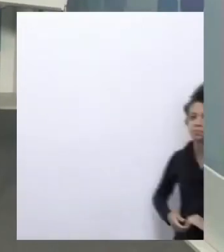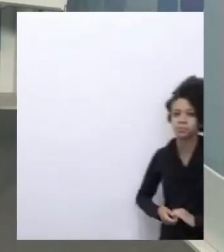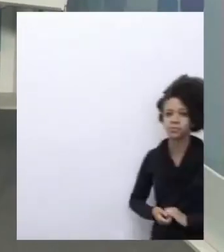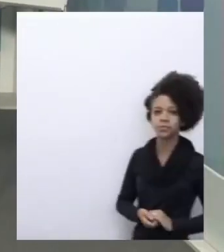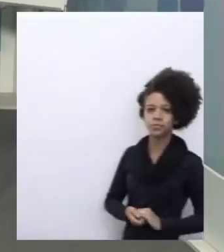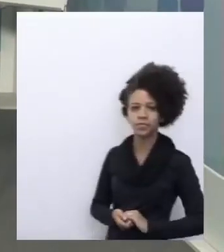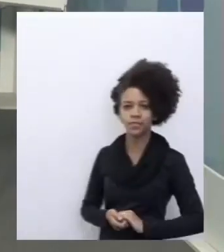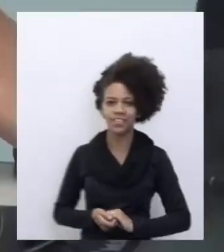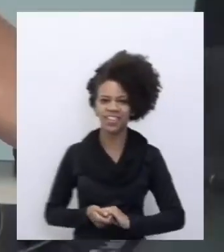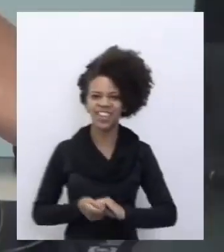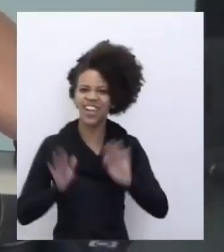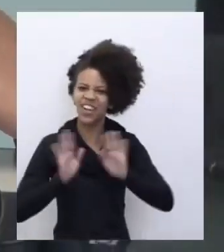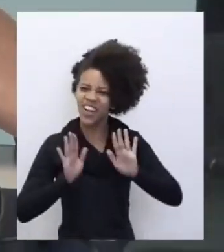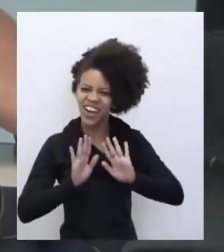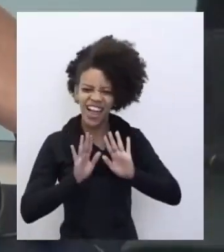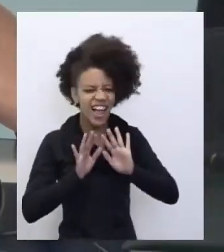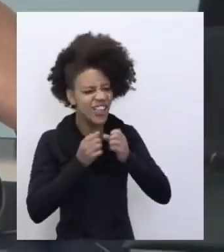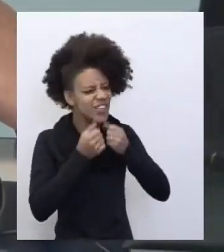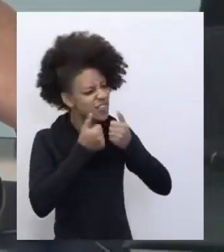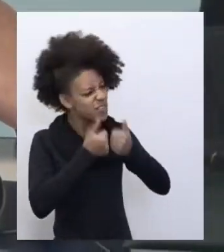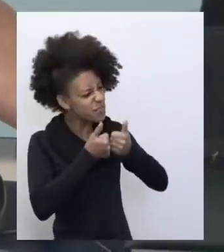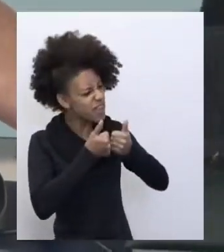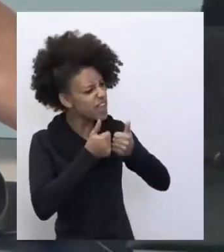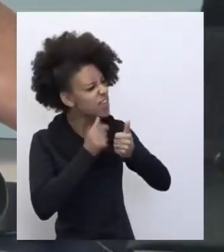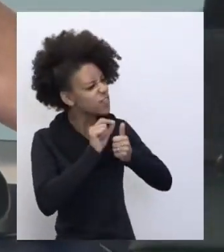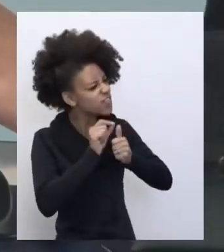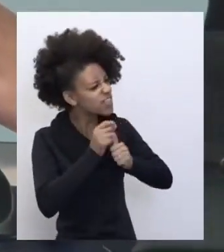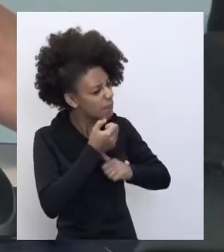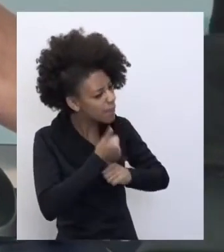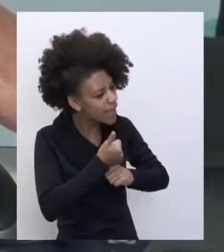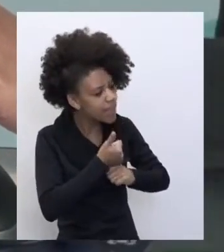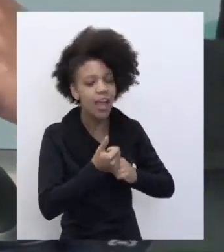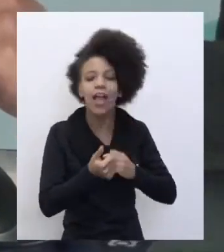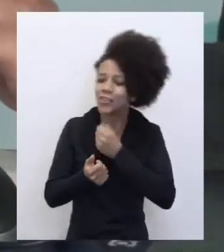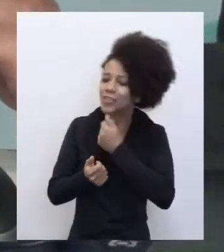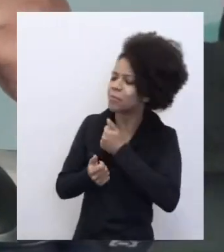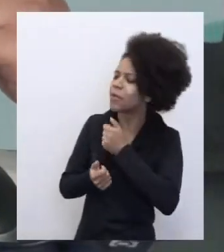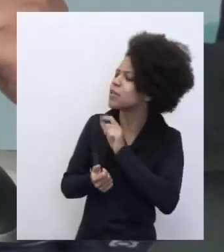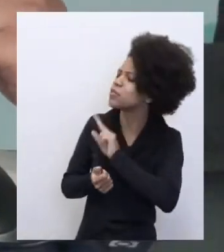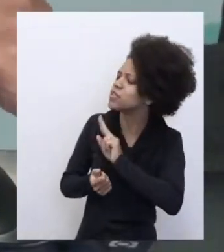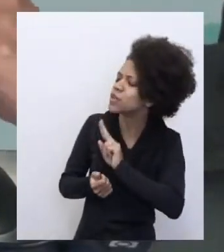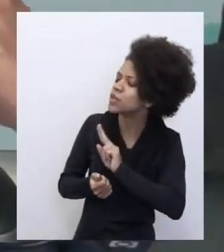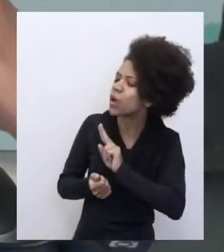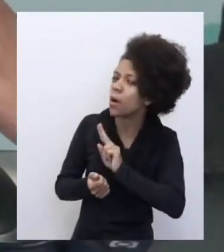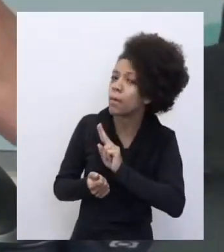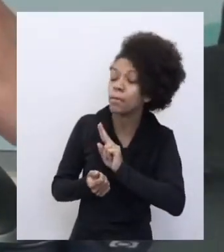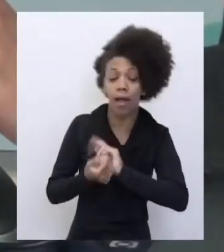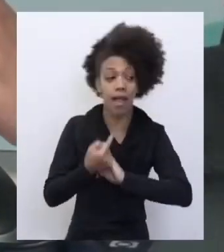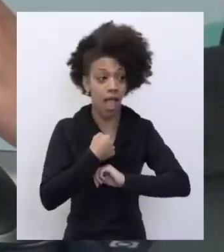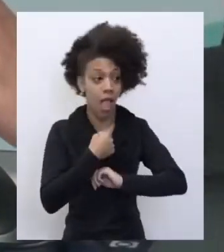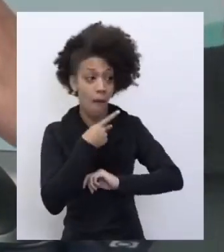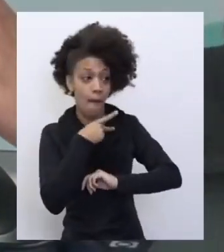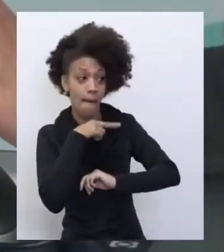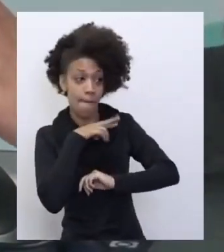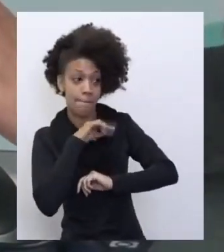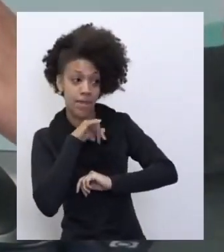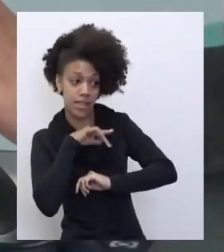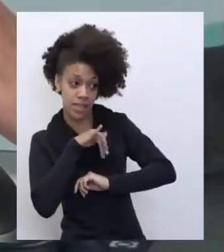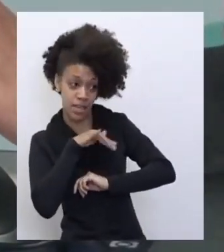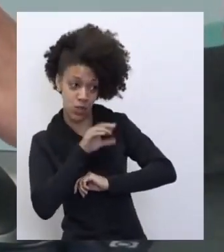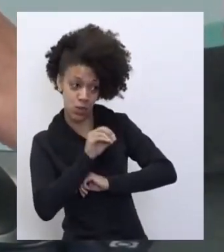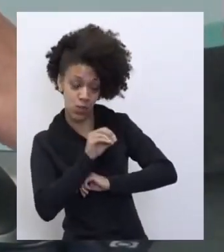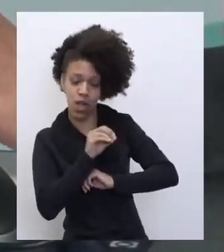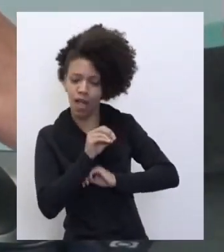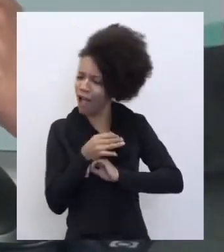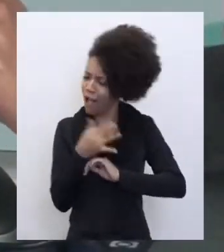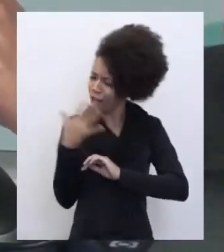Olá, tudo bem? Como vai você? Tudo bem, eu estou bem. Como você chama? Eu me chamo Pedrinho. Ai, que lindo